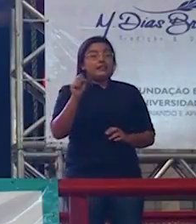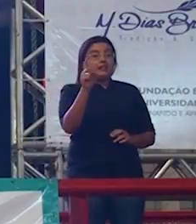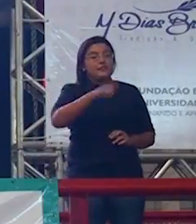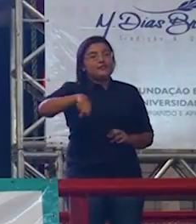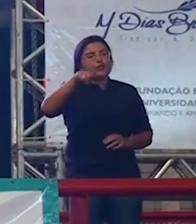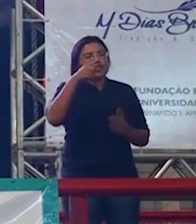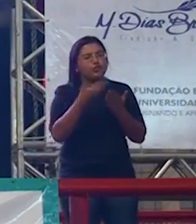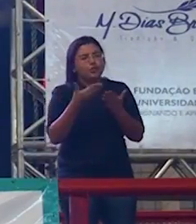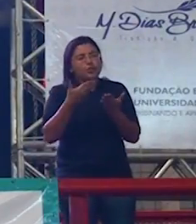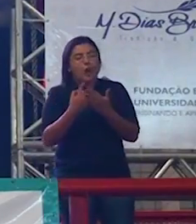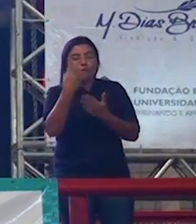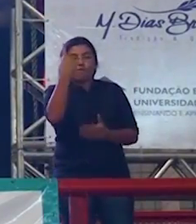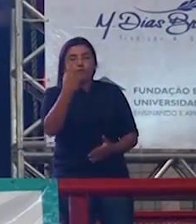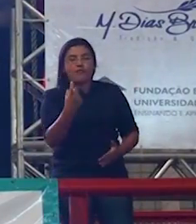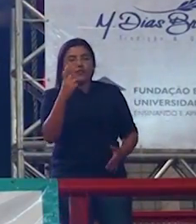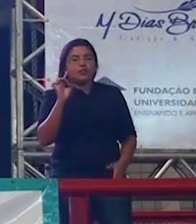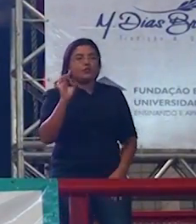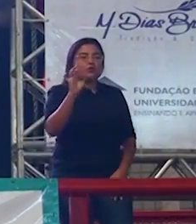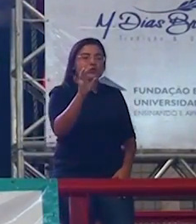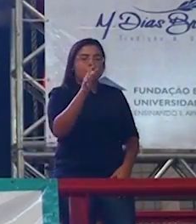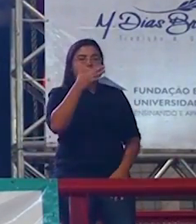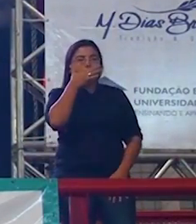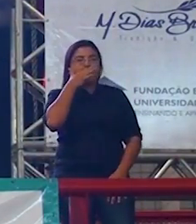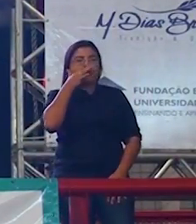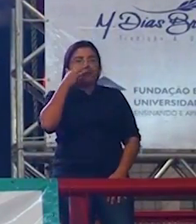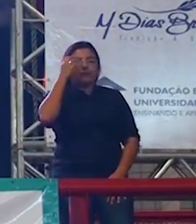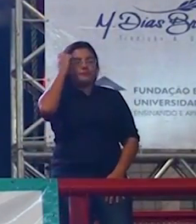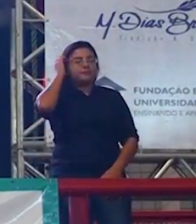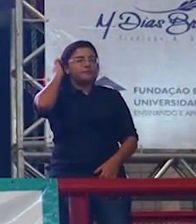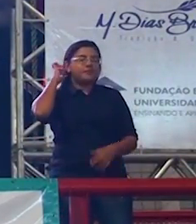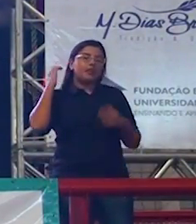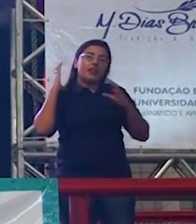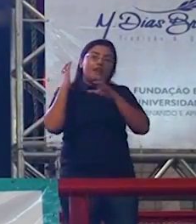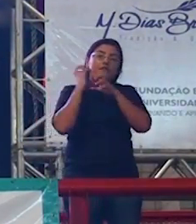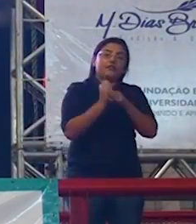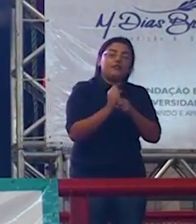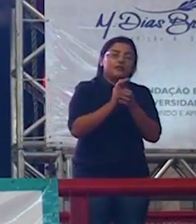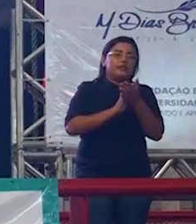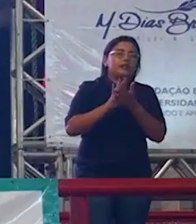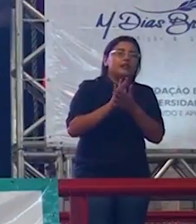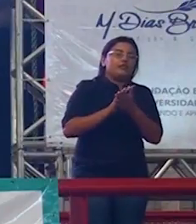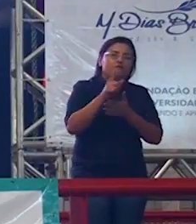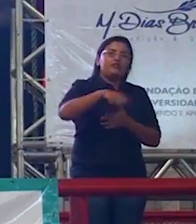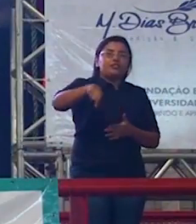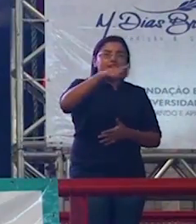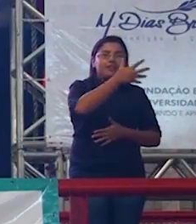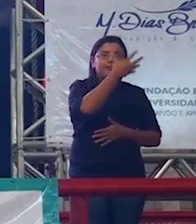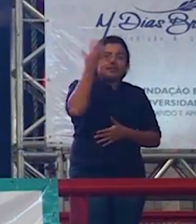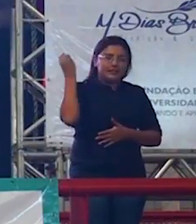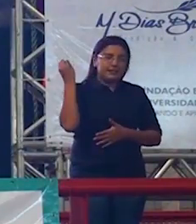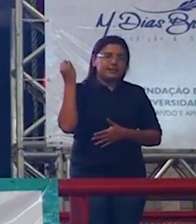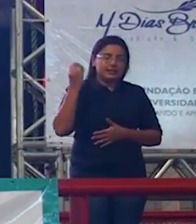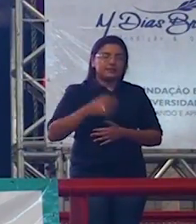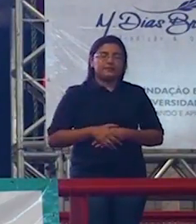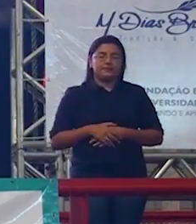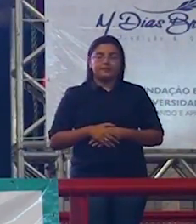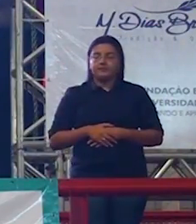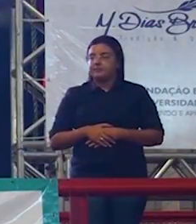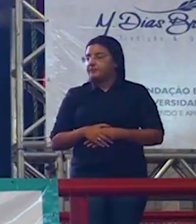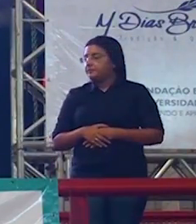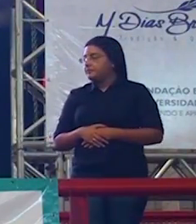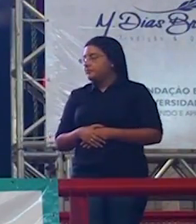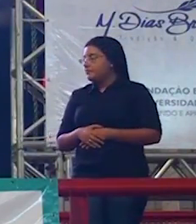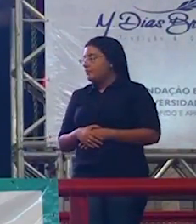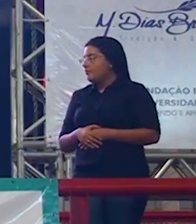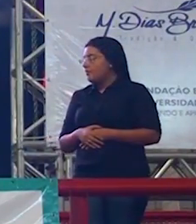estudar uma vez só e não revisar, realmente você vai esquecer. Essa primeira curva mais de